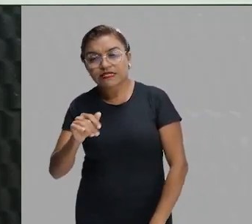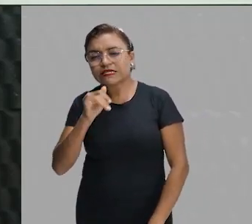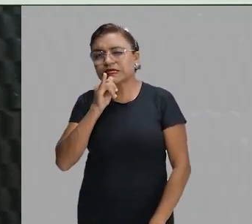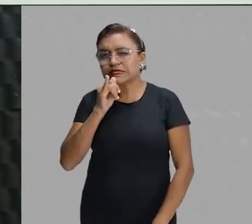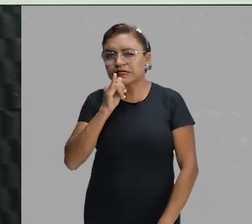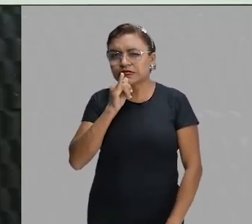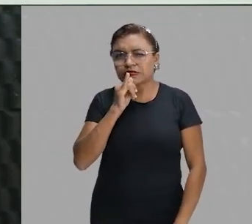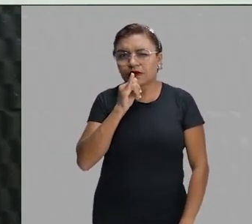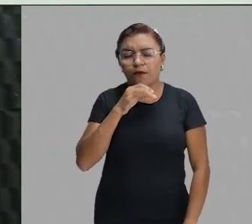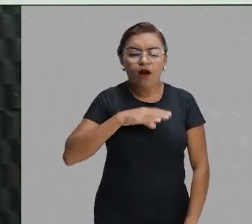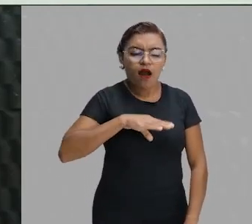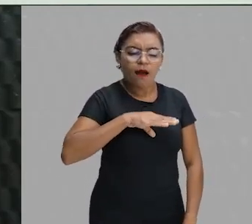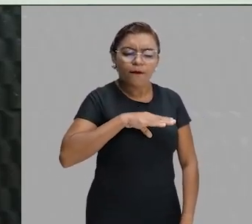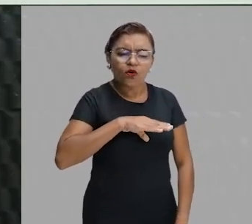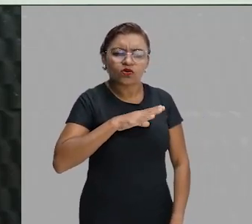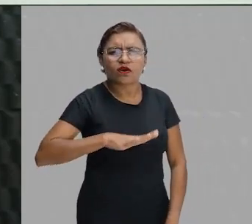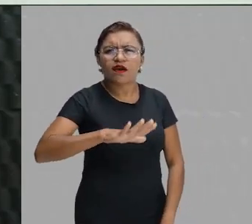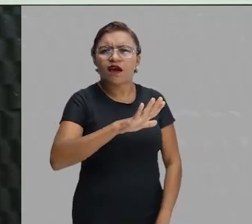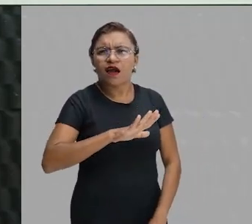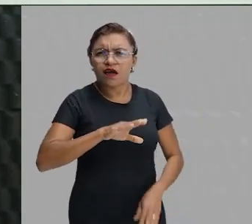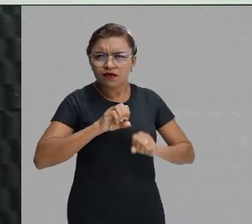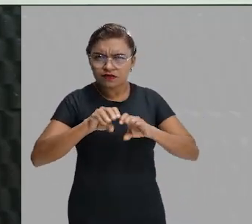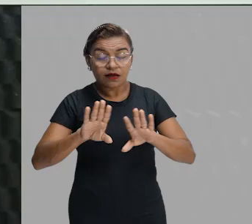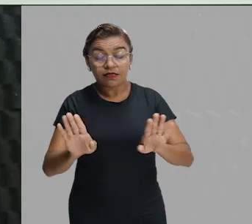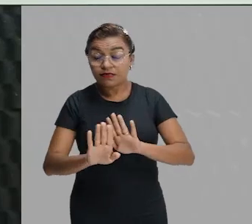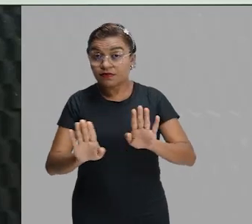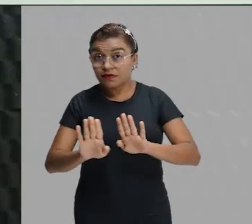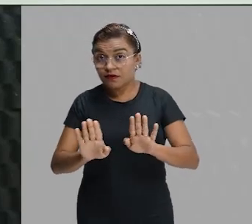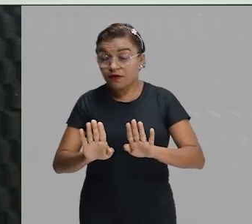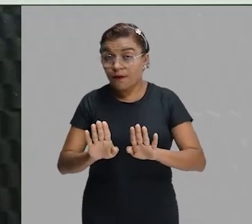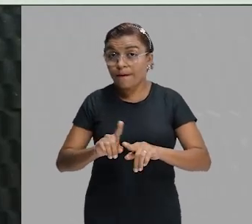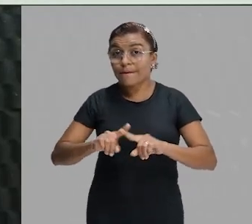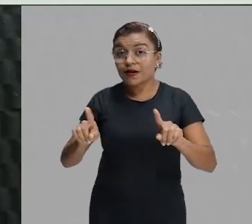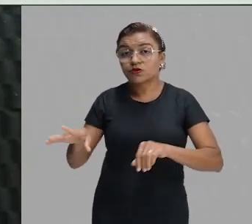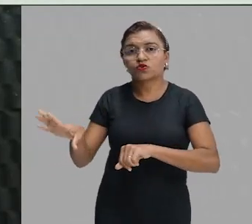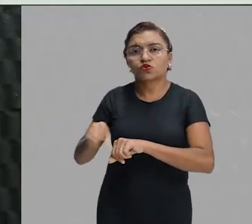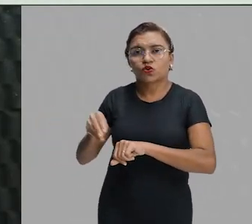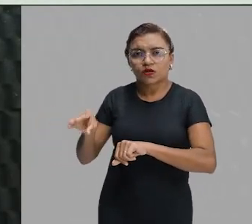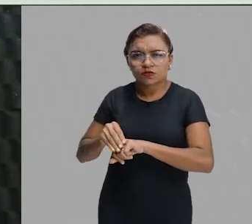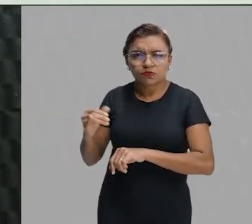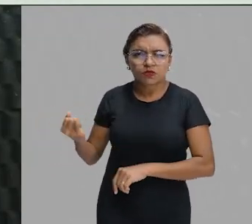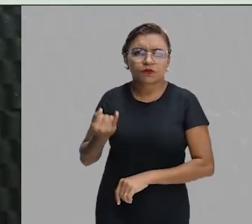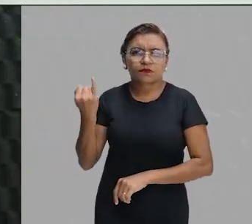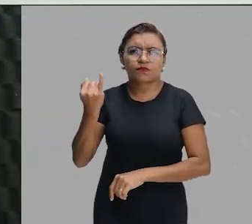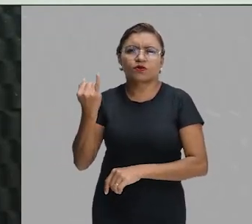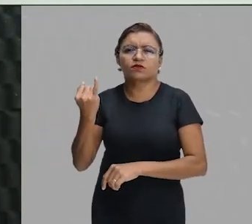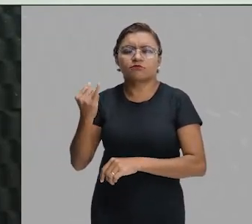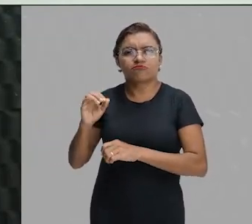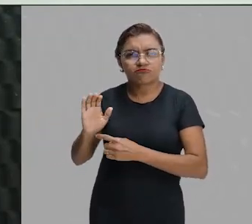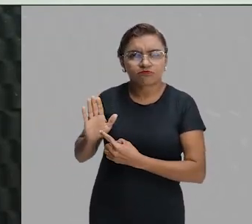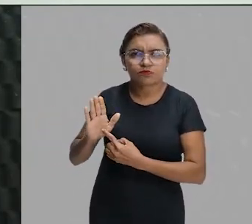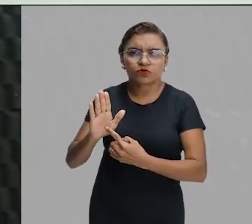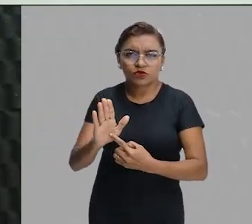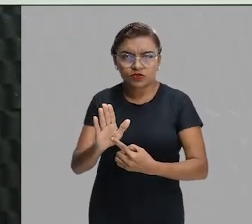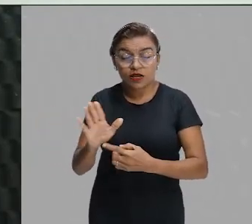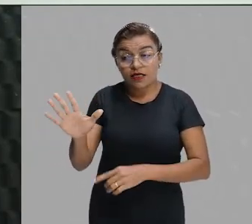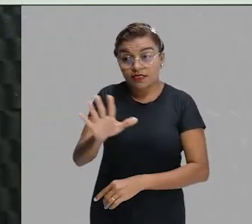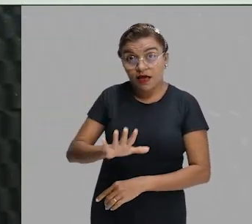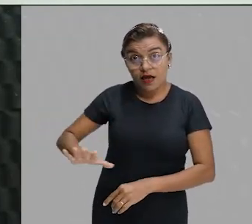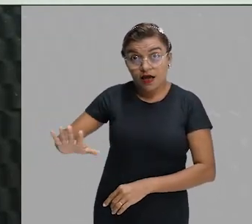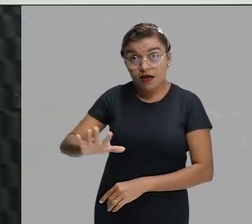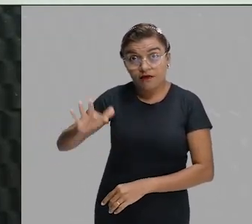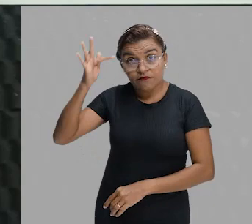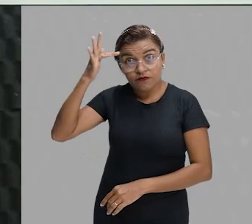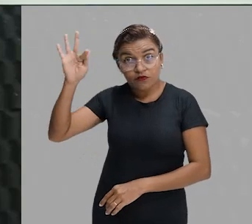área da redação com vocês, mas eu quero trazer para vocês alguns conhecimentos que sirvam, claro, dentro da filosofia, para que